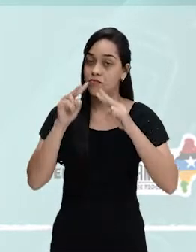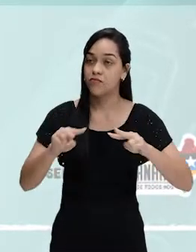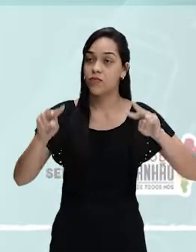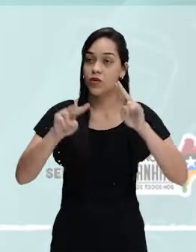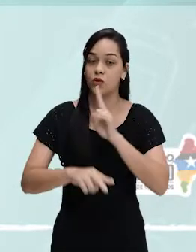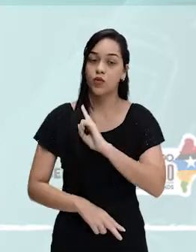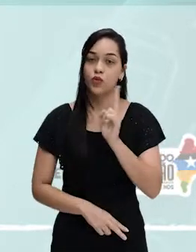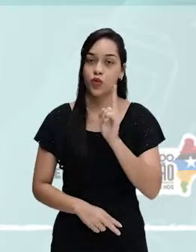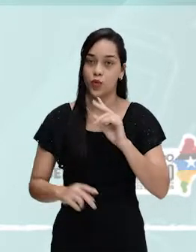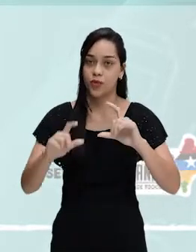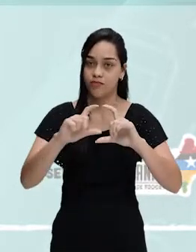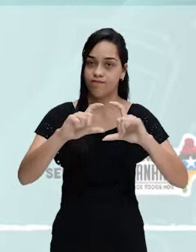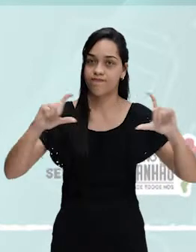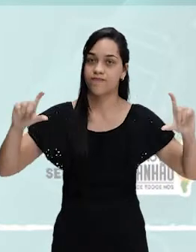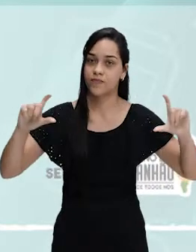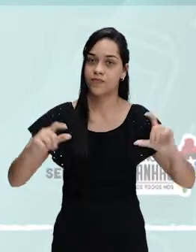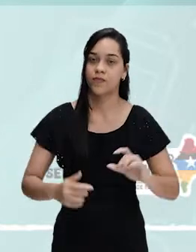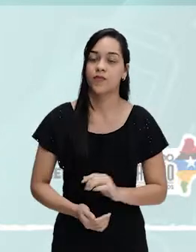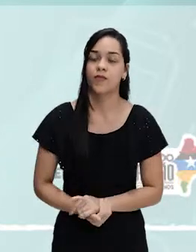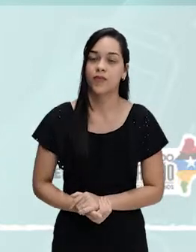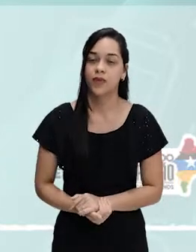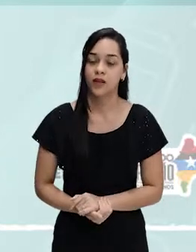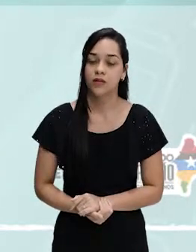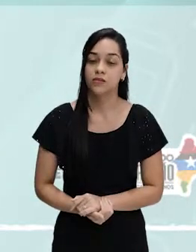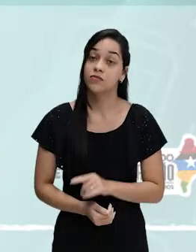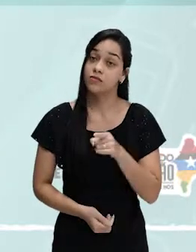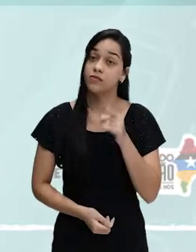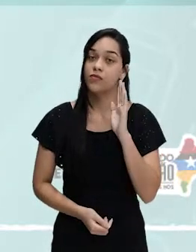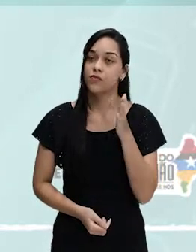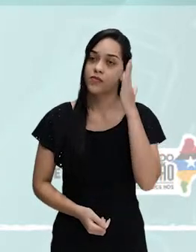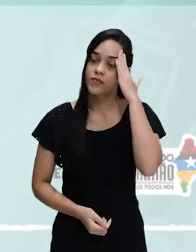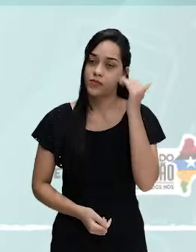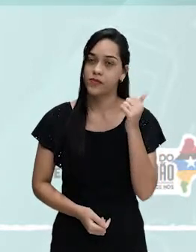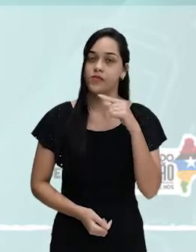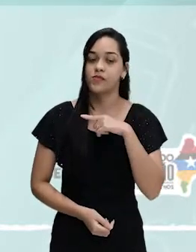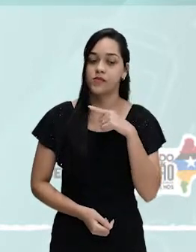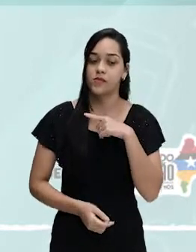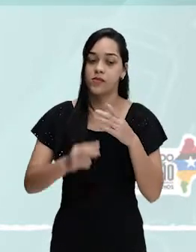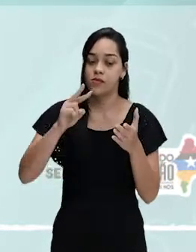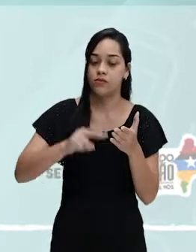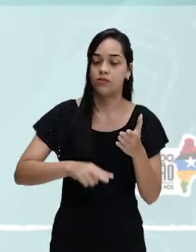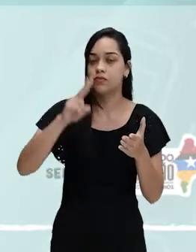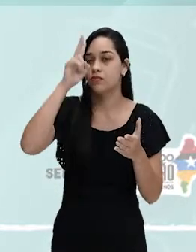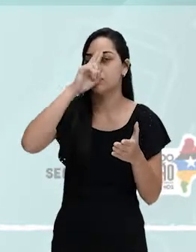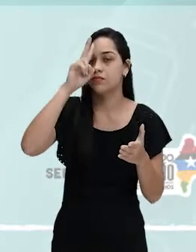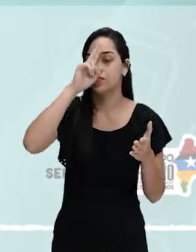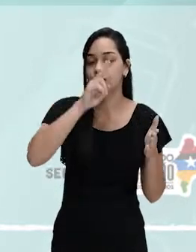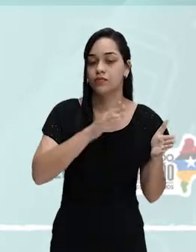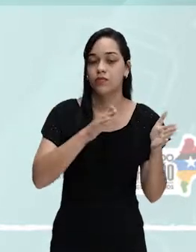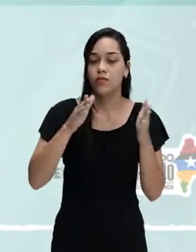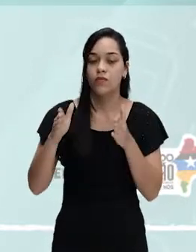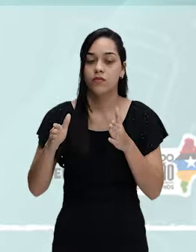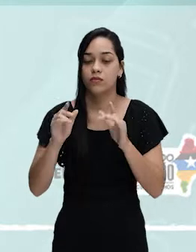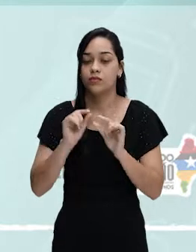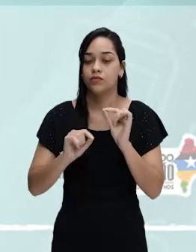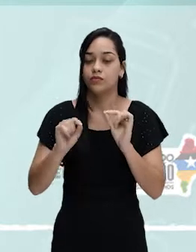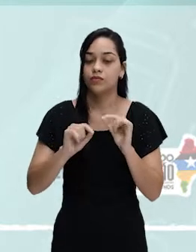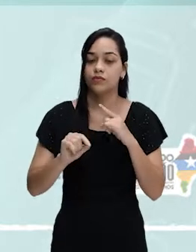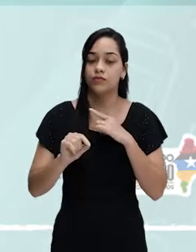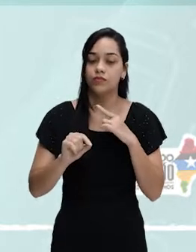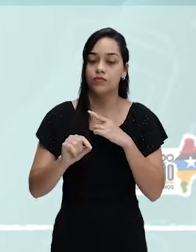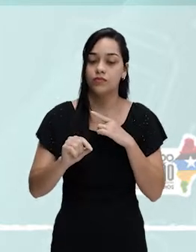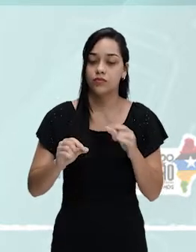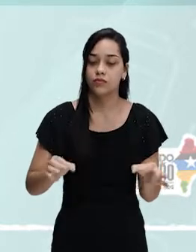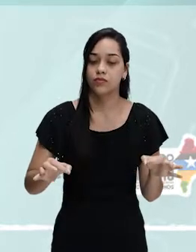nome período composto por coordenação. Então, você já sabe, aí eu trouxe para você relembrar. Período é um enunciado